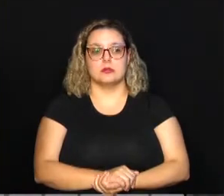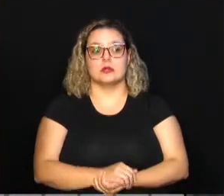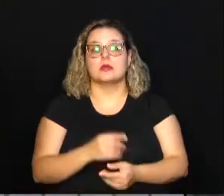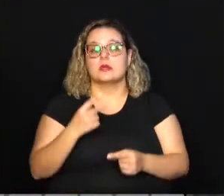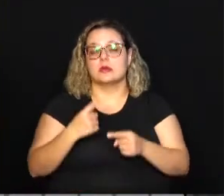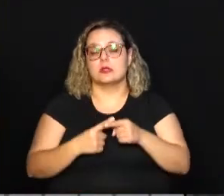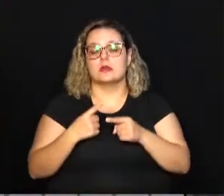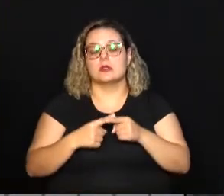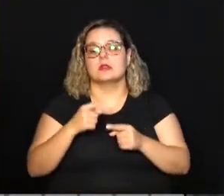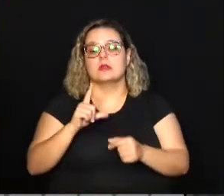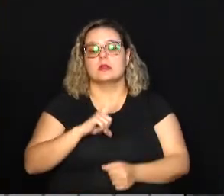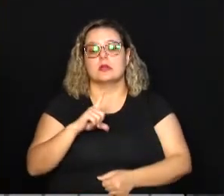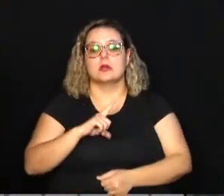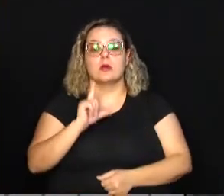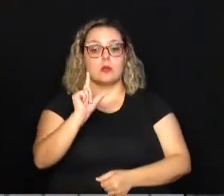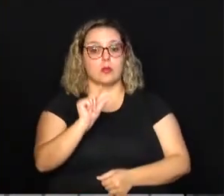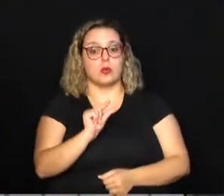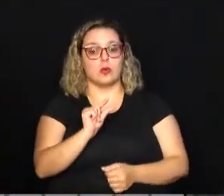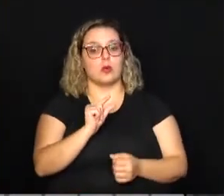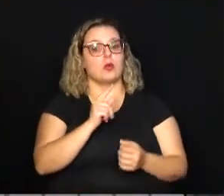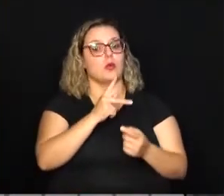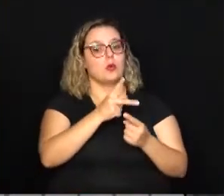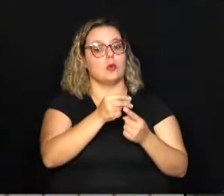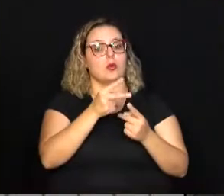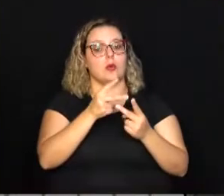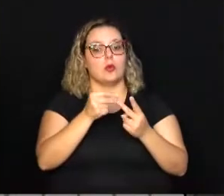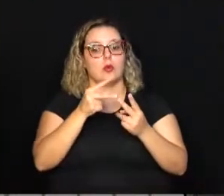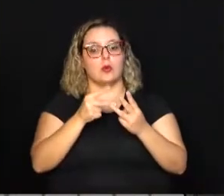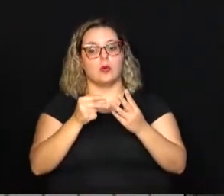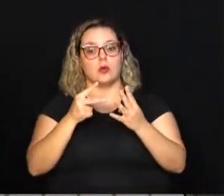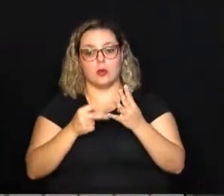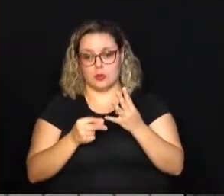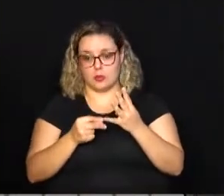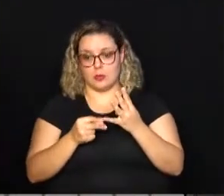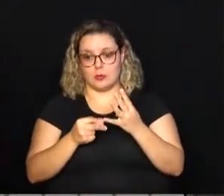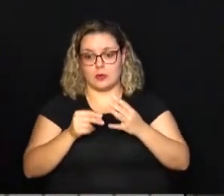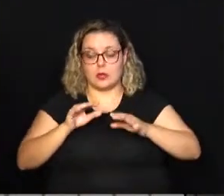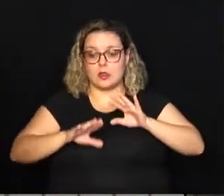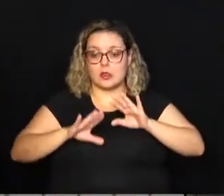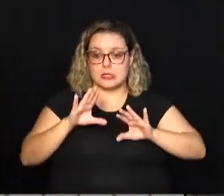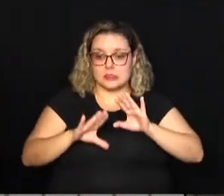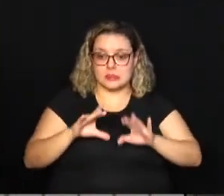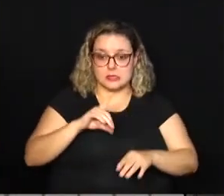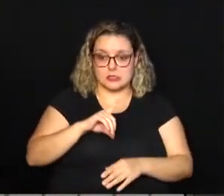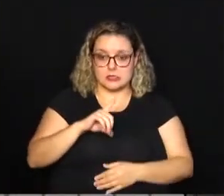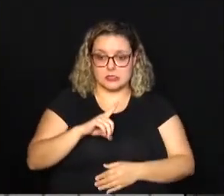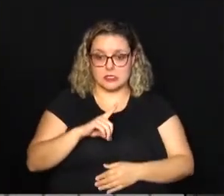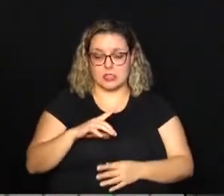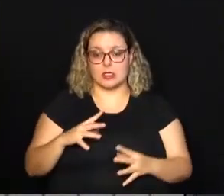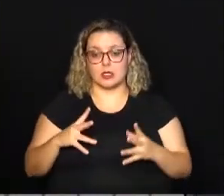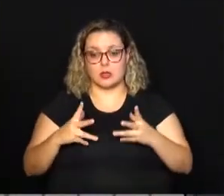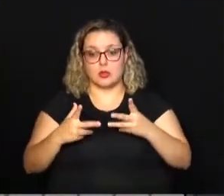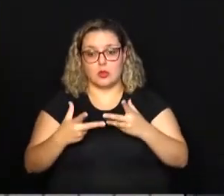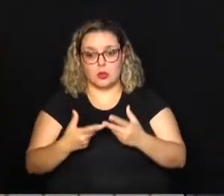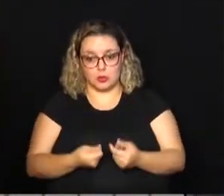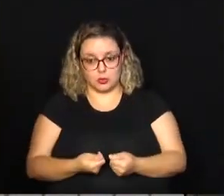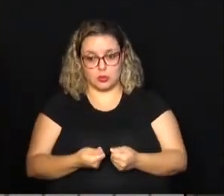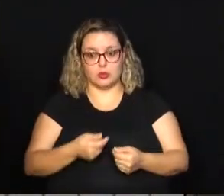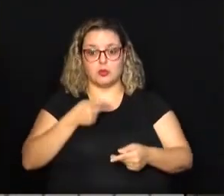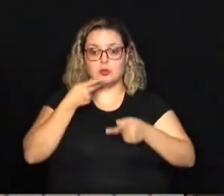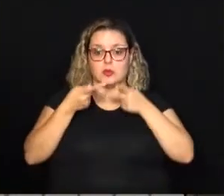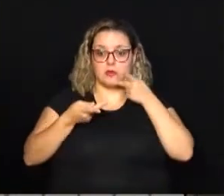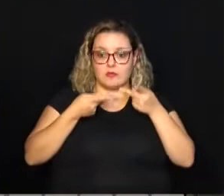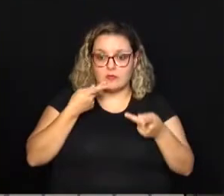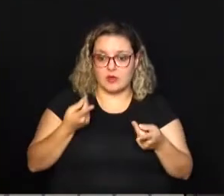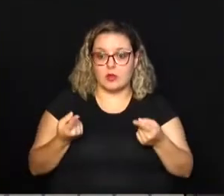vacinas. E quanto a esse, muitas vezes existe aí todo né, uma fala contra a